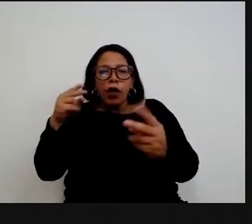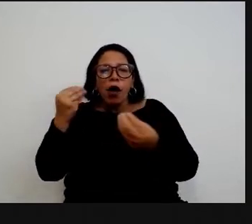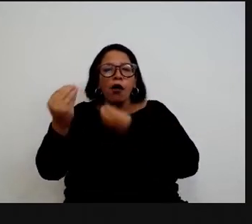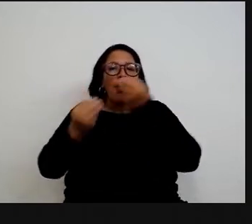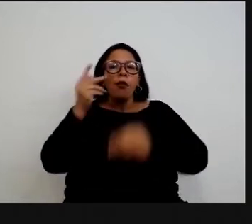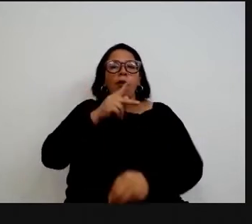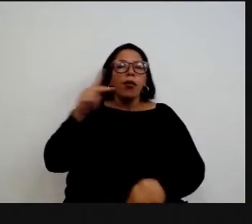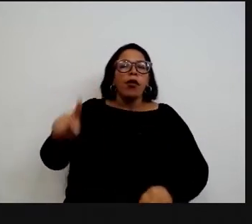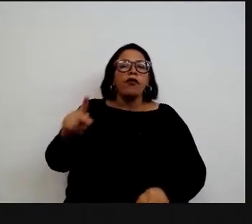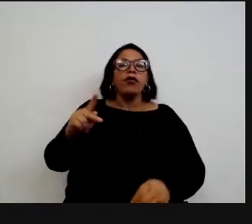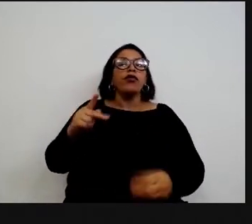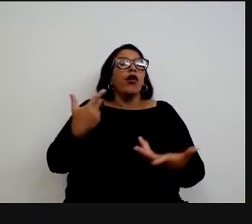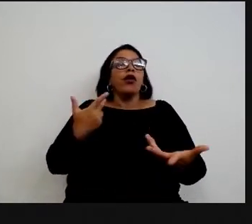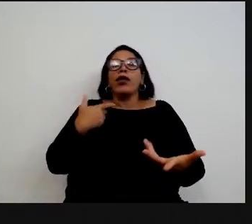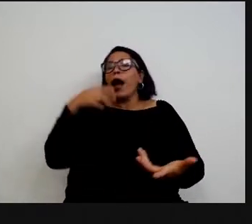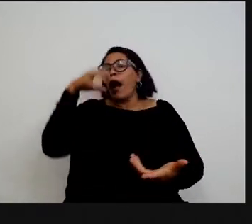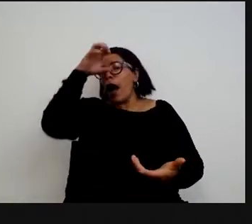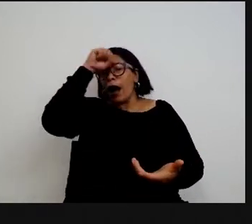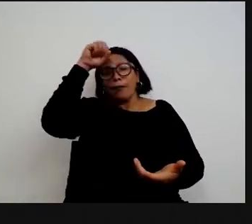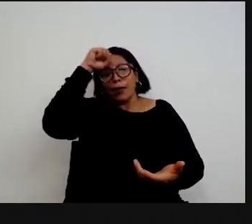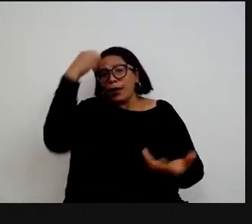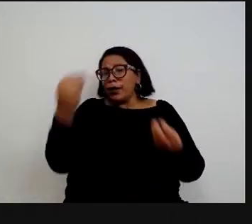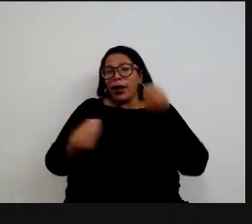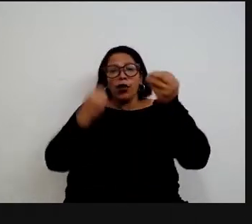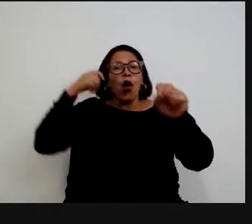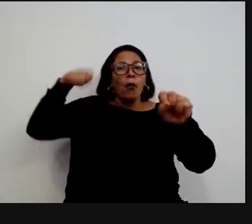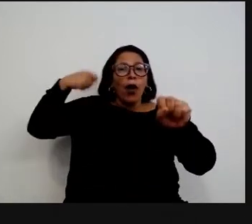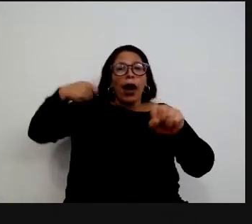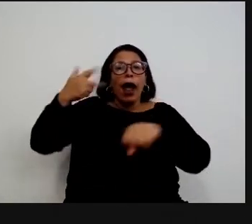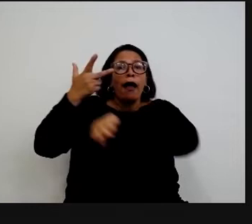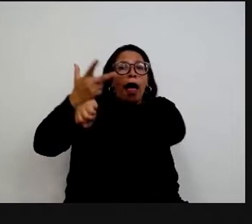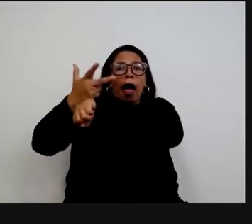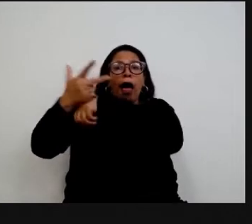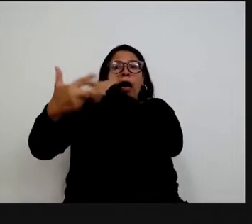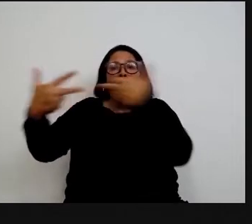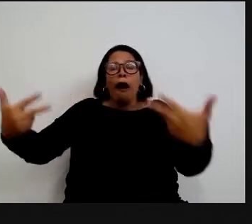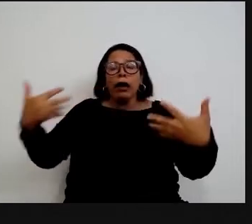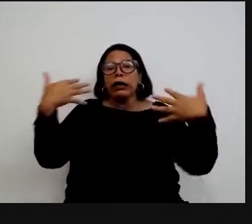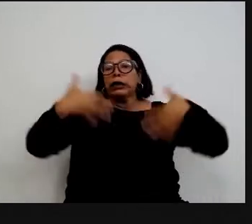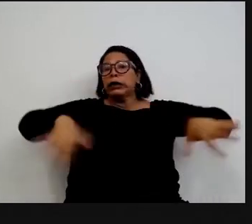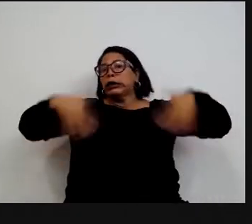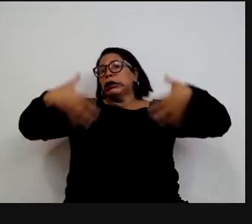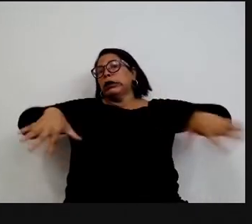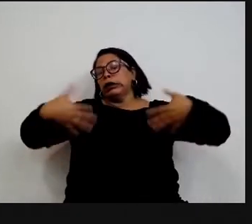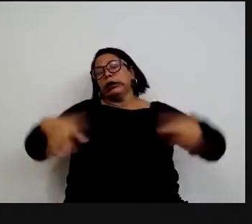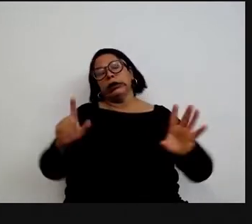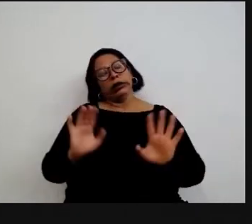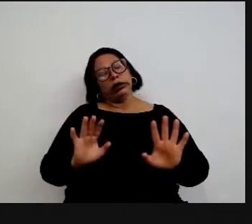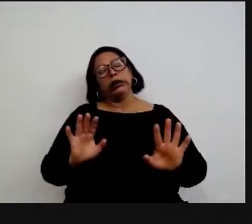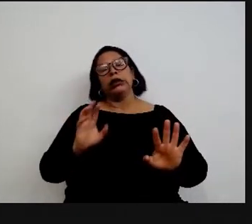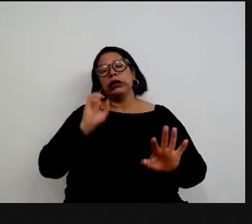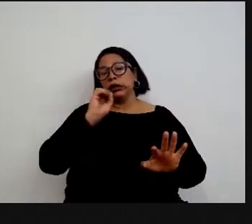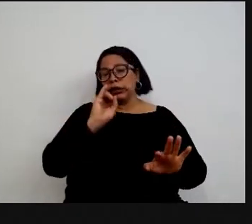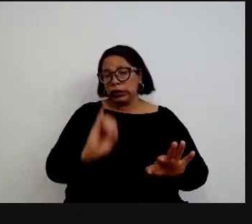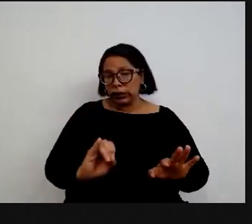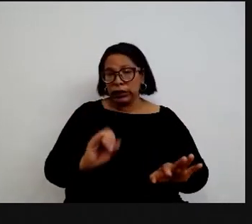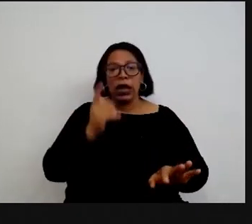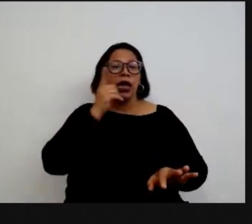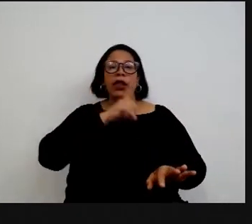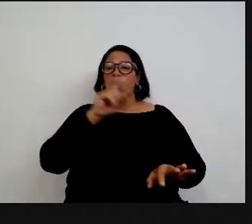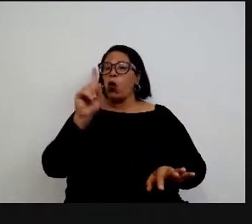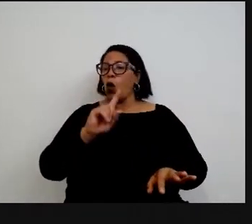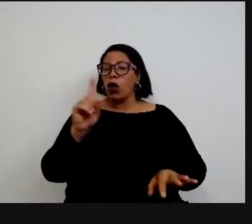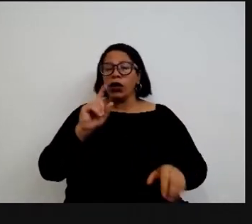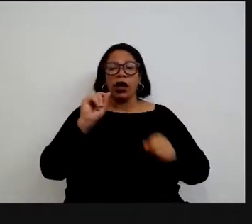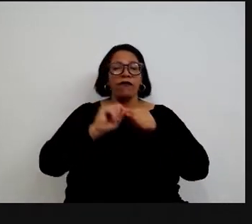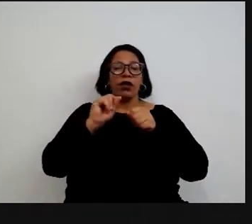aluno, o professor, nesse caso, aí também está sofrendo uma experiência, né? Então, para ele também, né? Então, se ele não consegue fazer